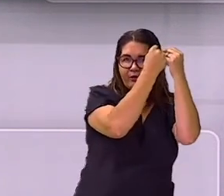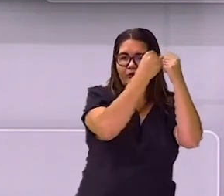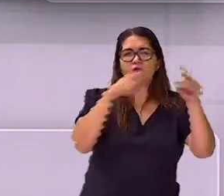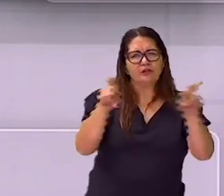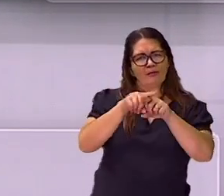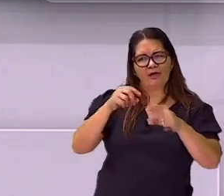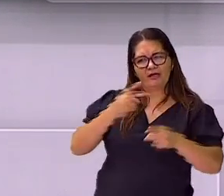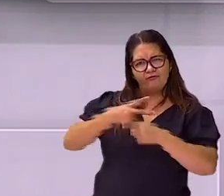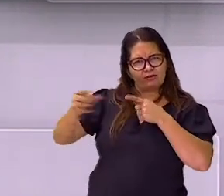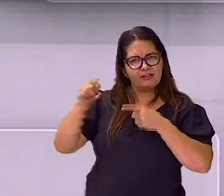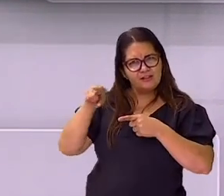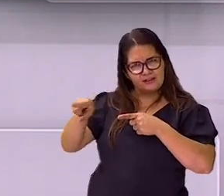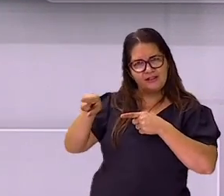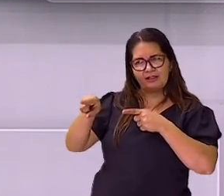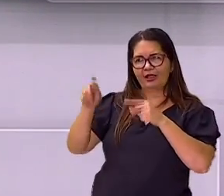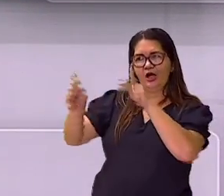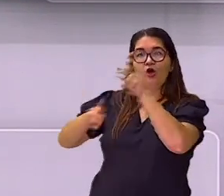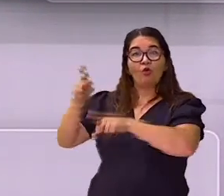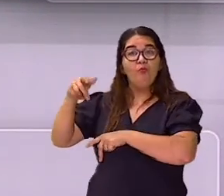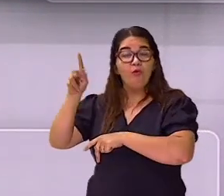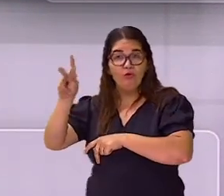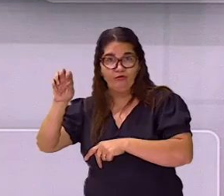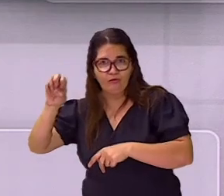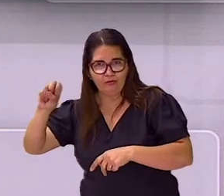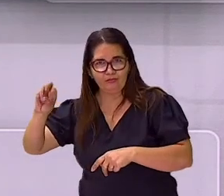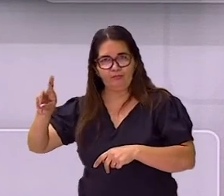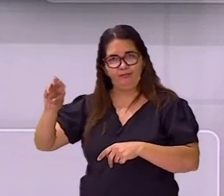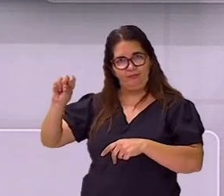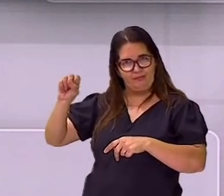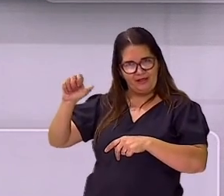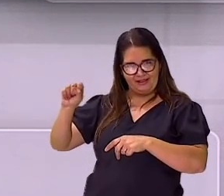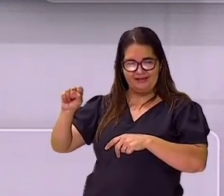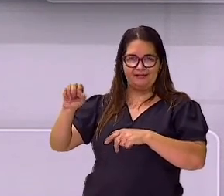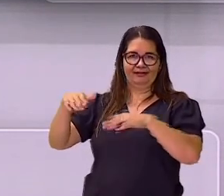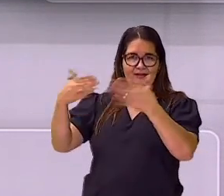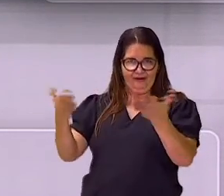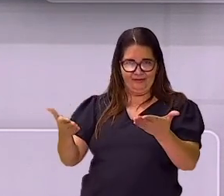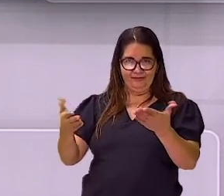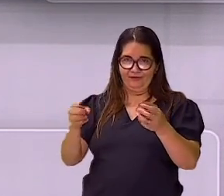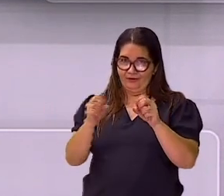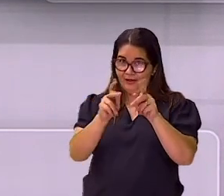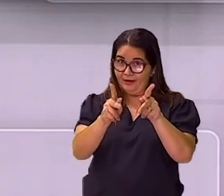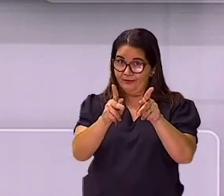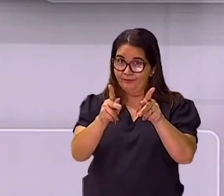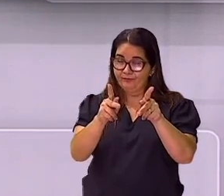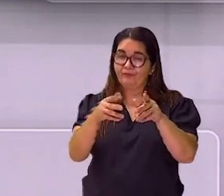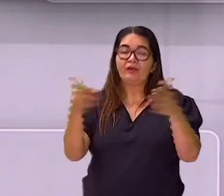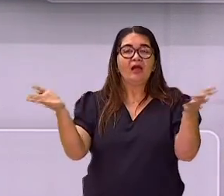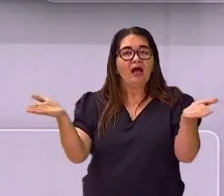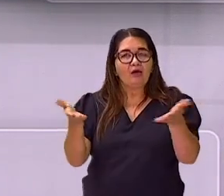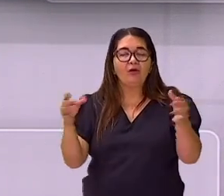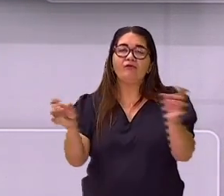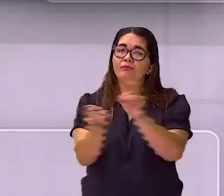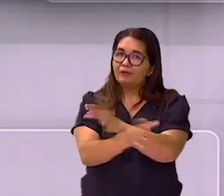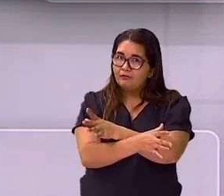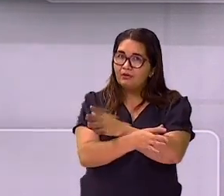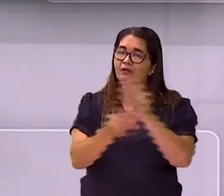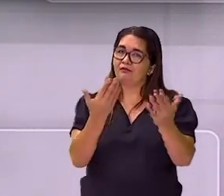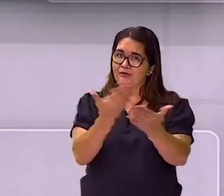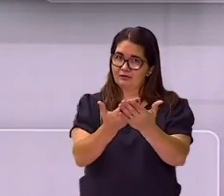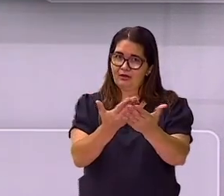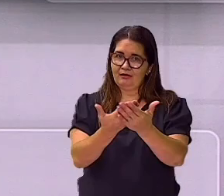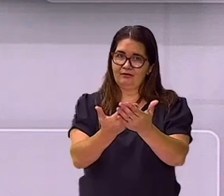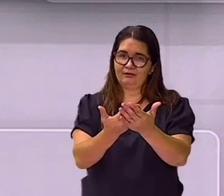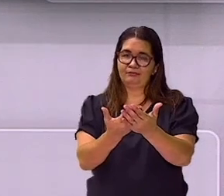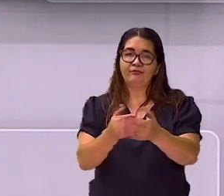E assim termina a nossa aula, com a ponta deixando aqui já